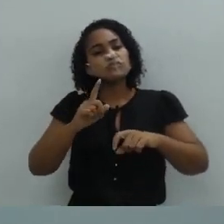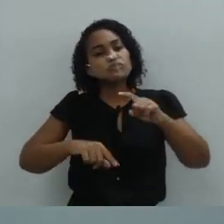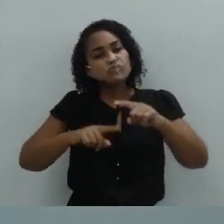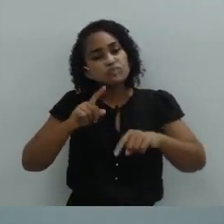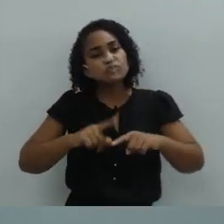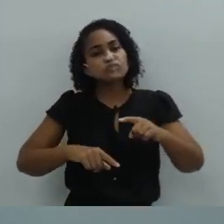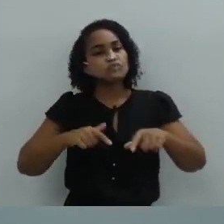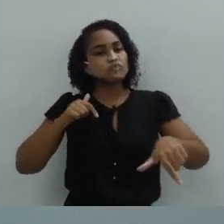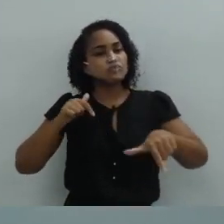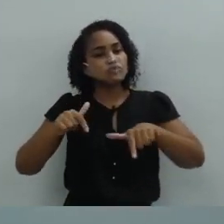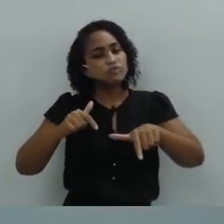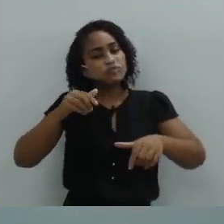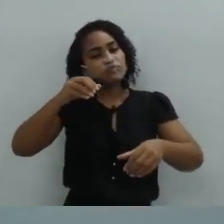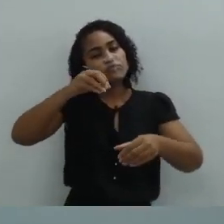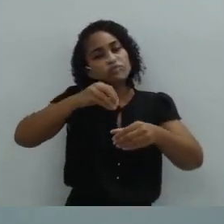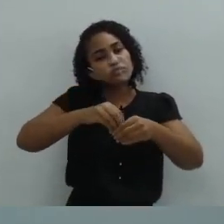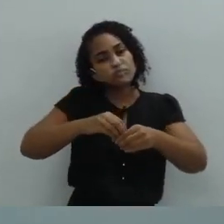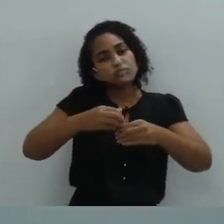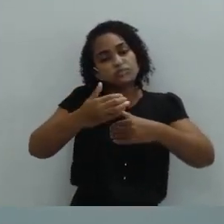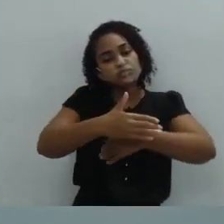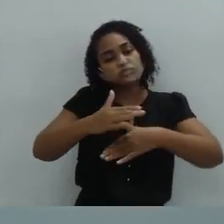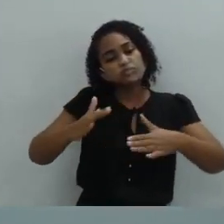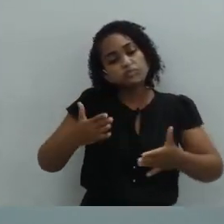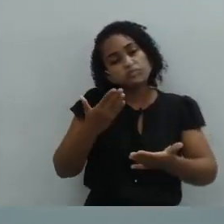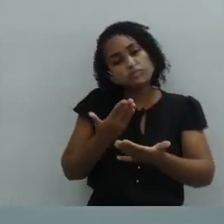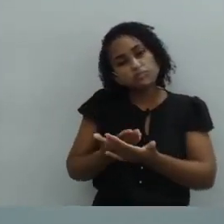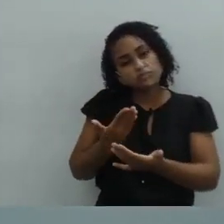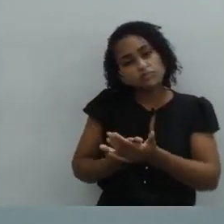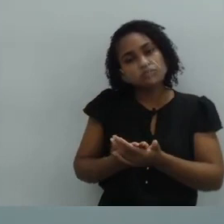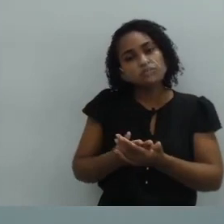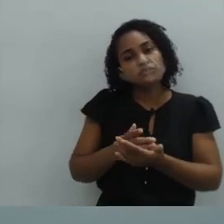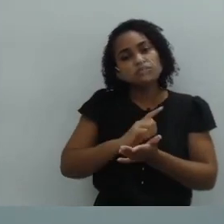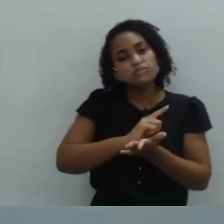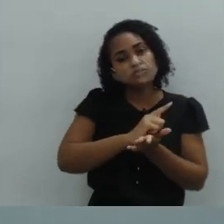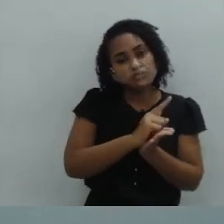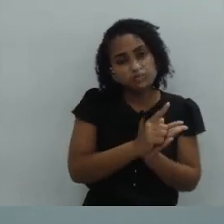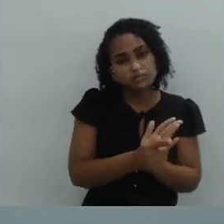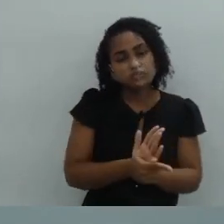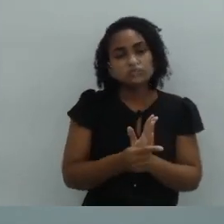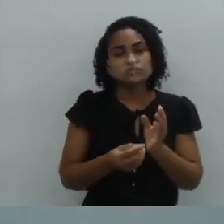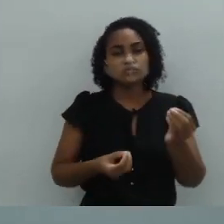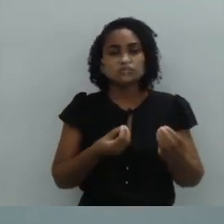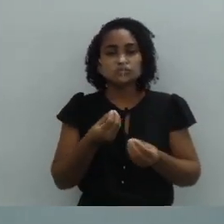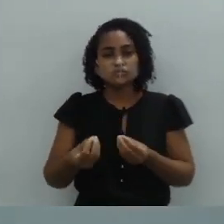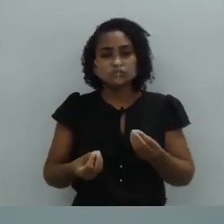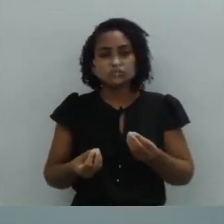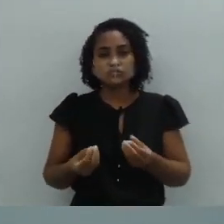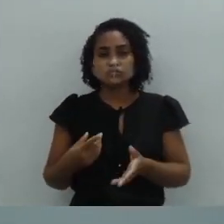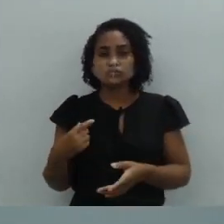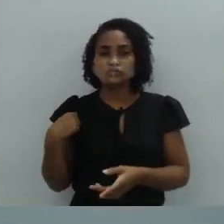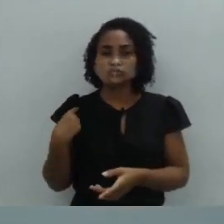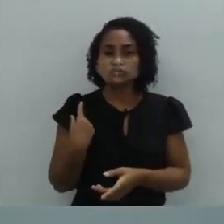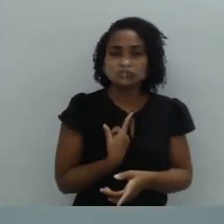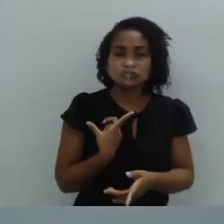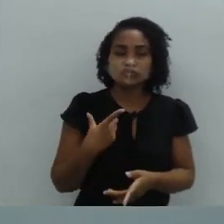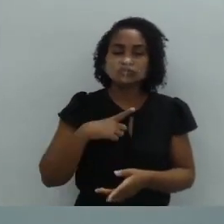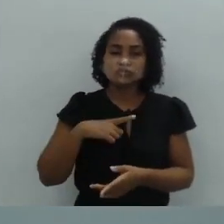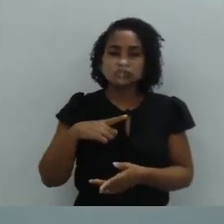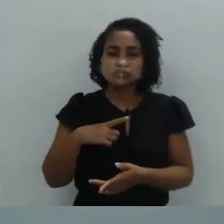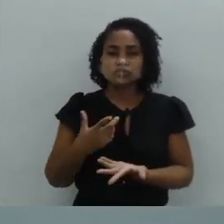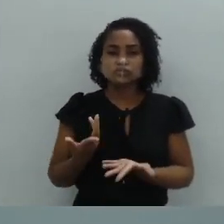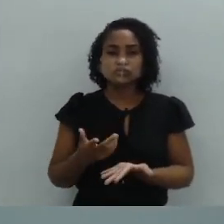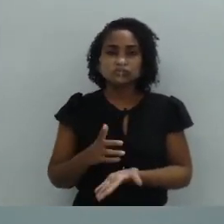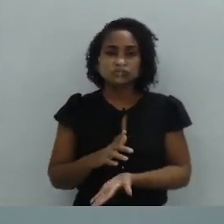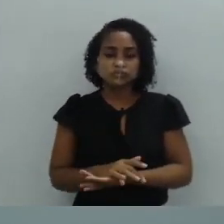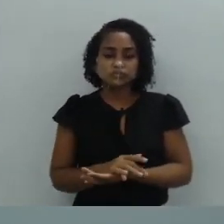que a gente trabalha dentro de sala de aula. E esse gênero mostra exatamente isso para a gente. Como a gente pode